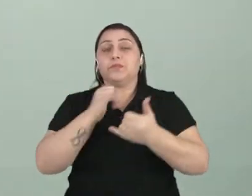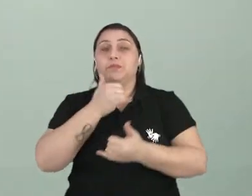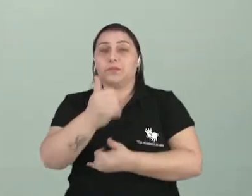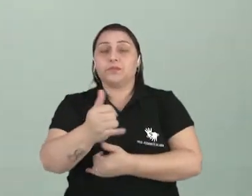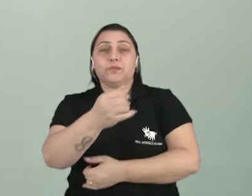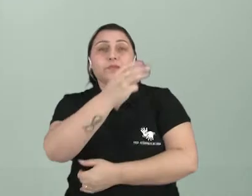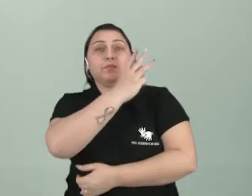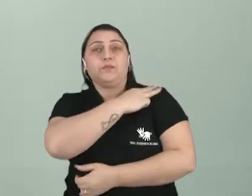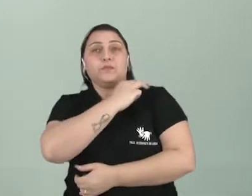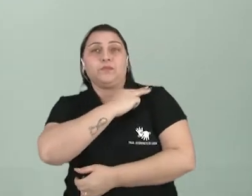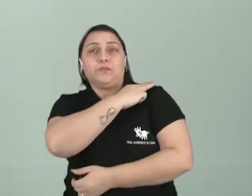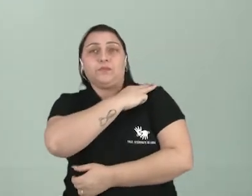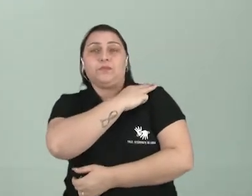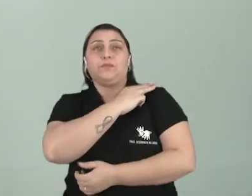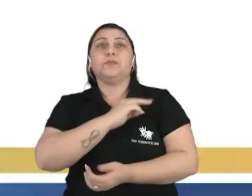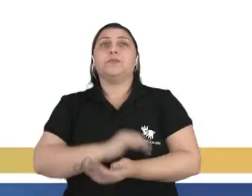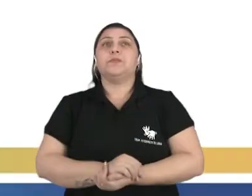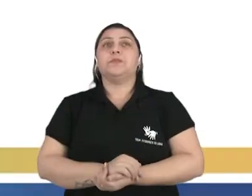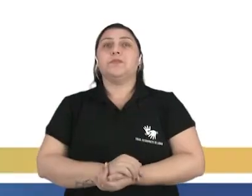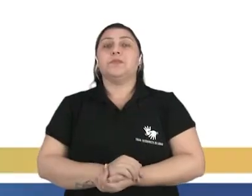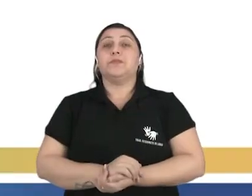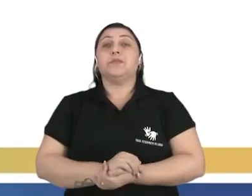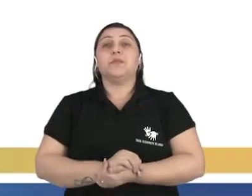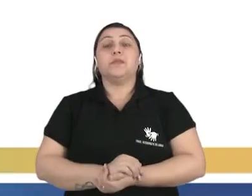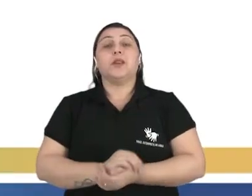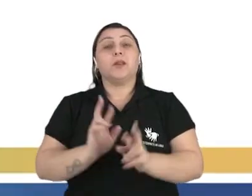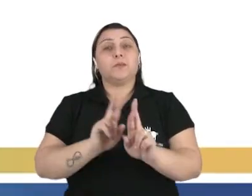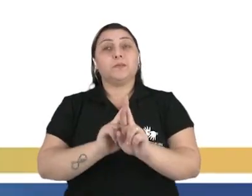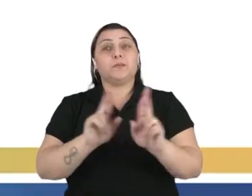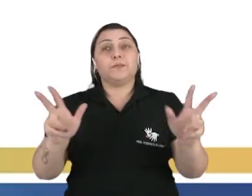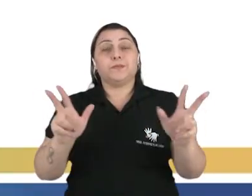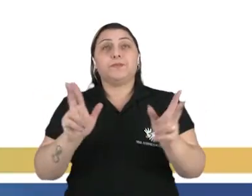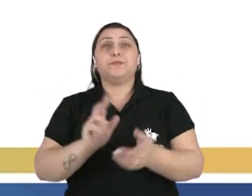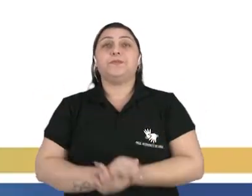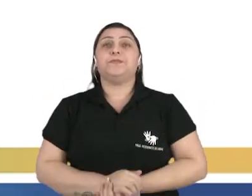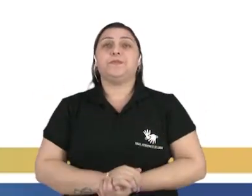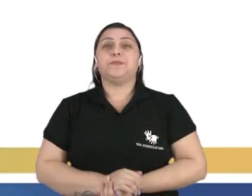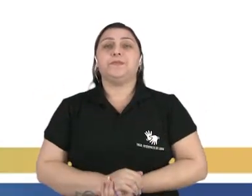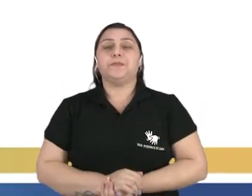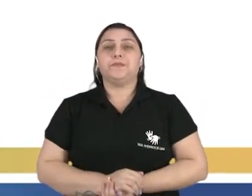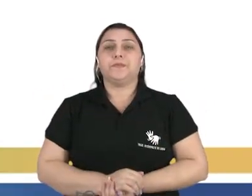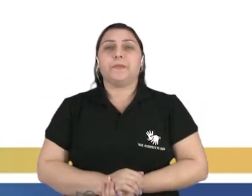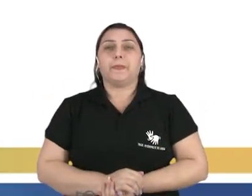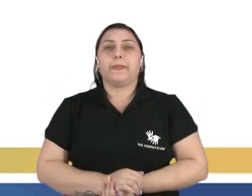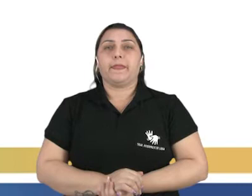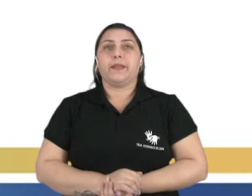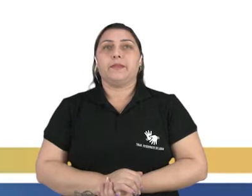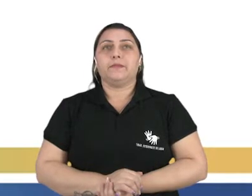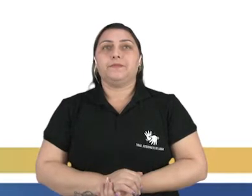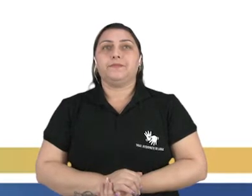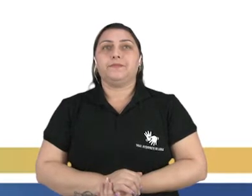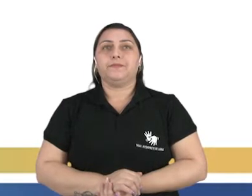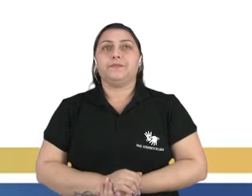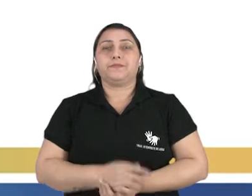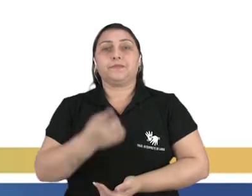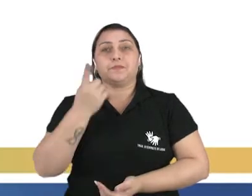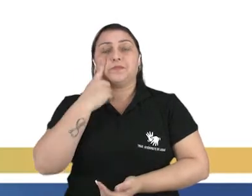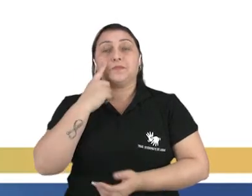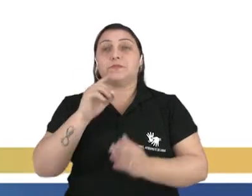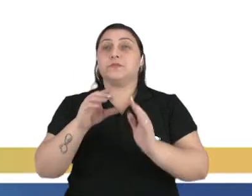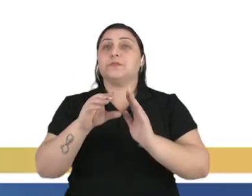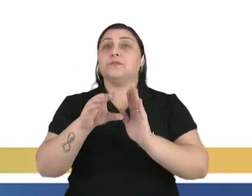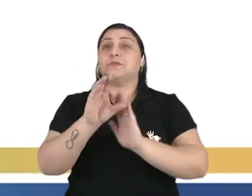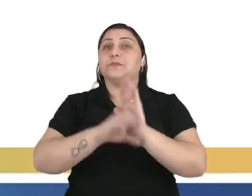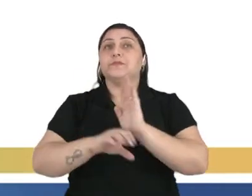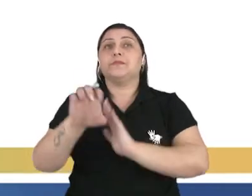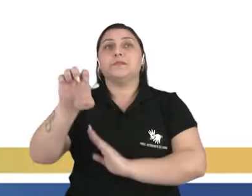terceira série do ensino médio. Então vamos diferenciar uma coisa, pessoal, diferenciar o conceito